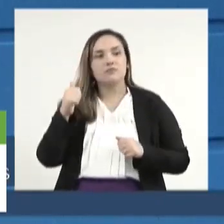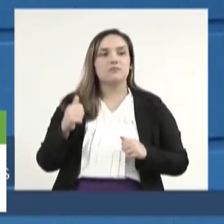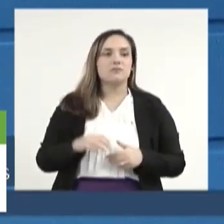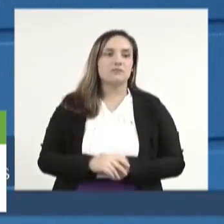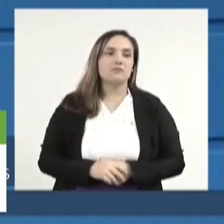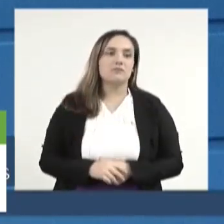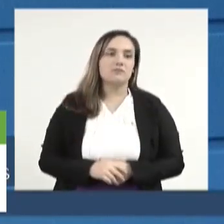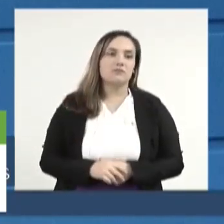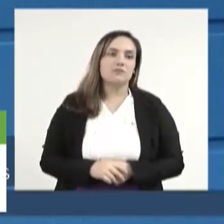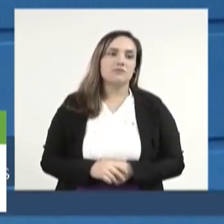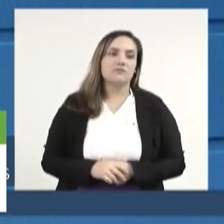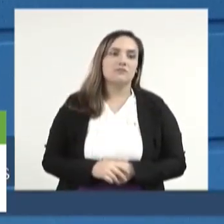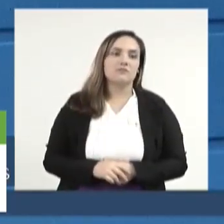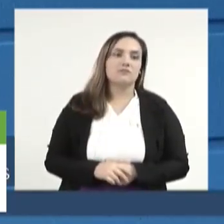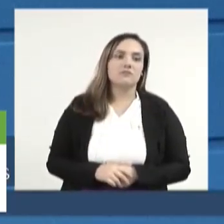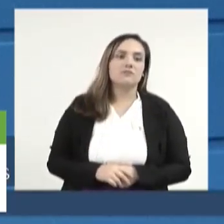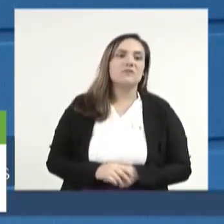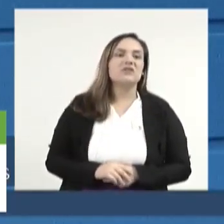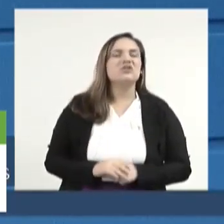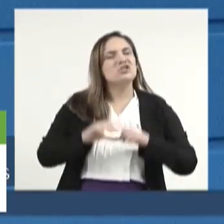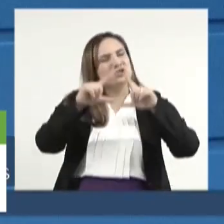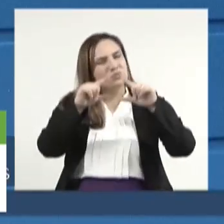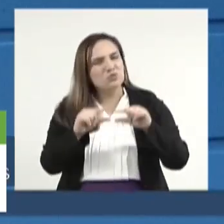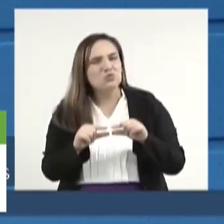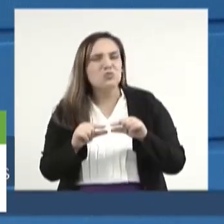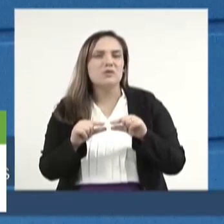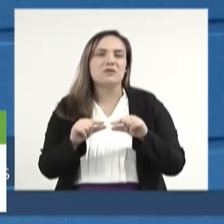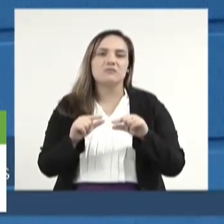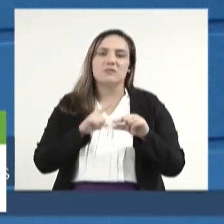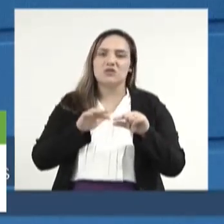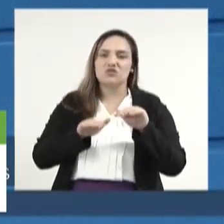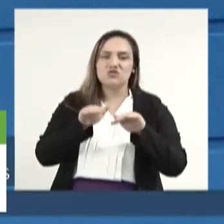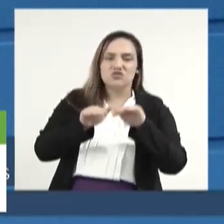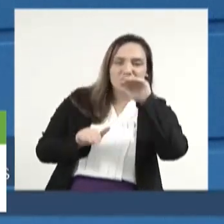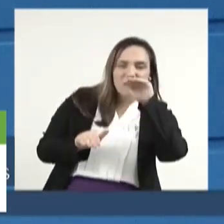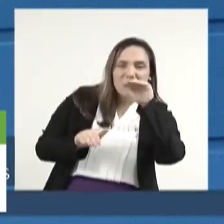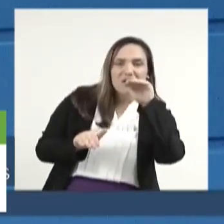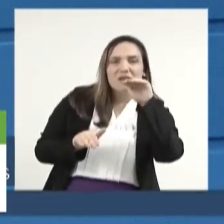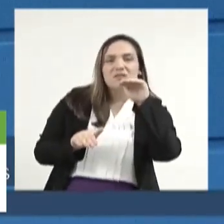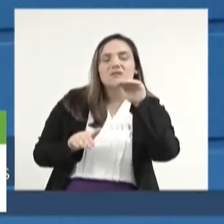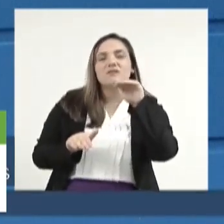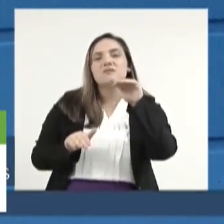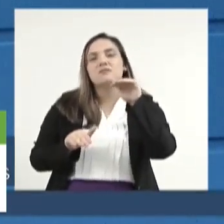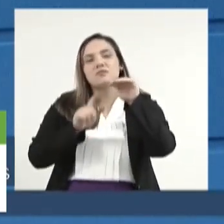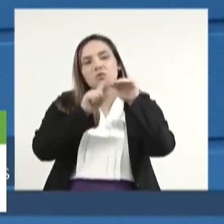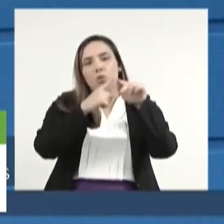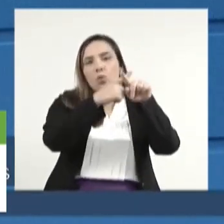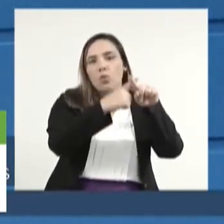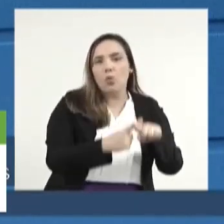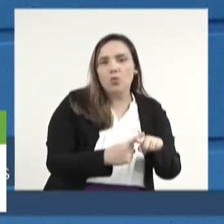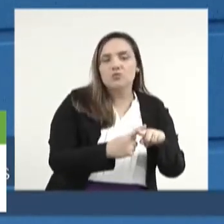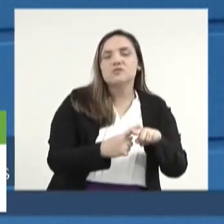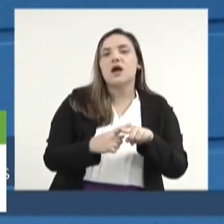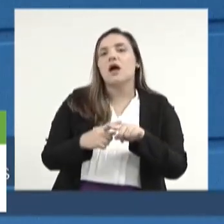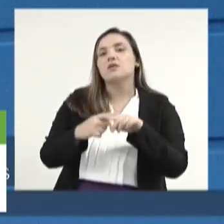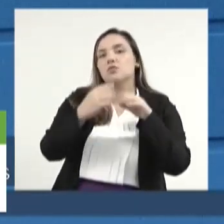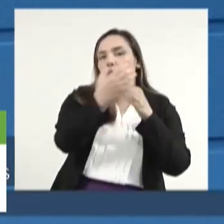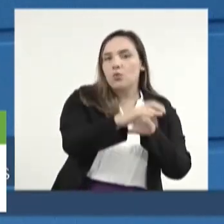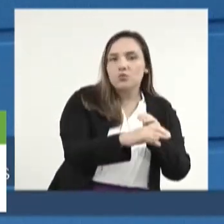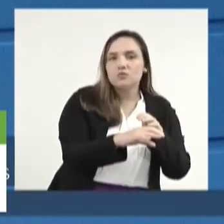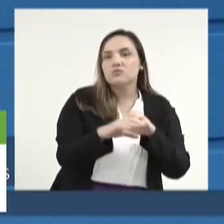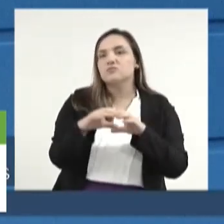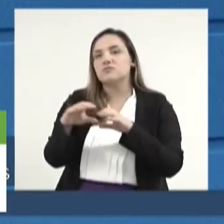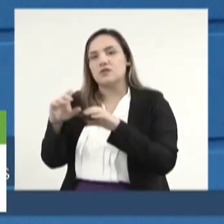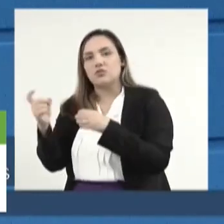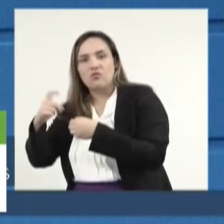de diminuir até zerar essa diferença de salário de servidores concursados e contratados, e que